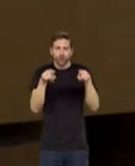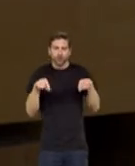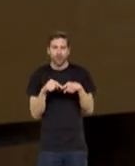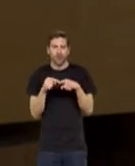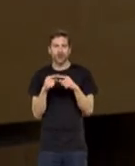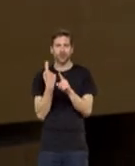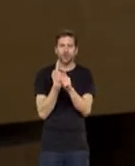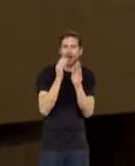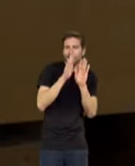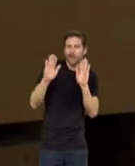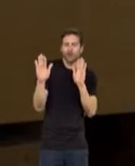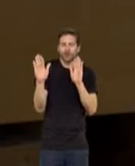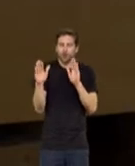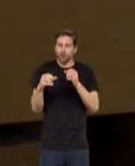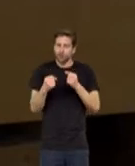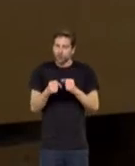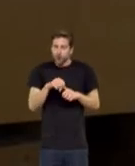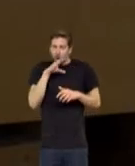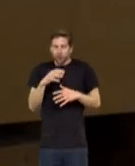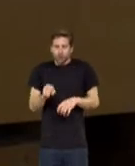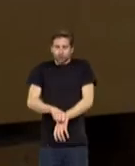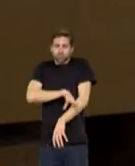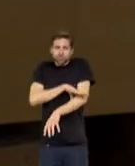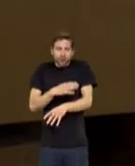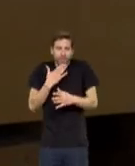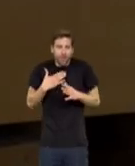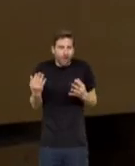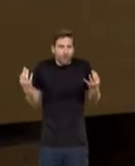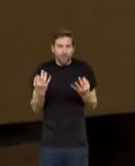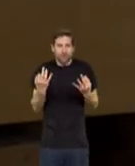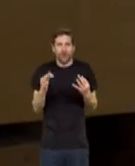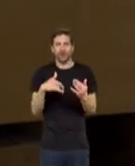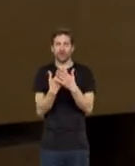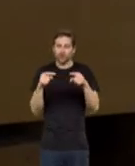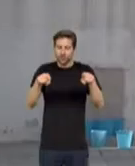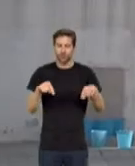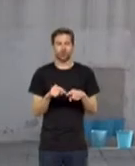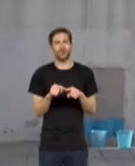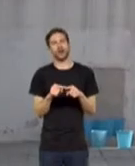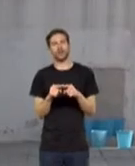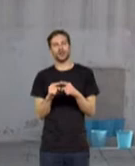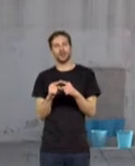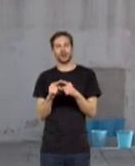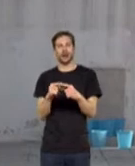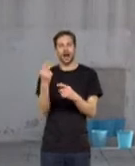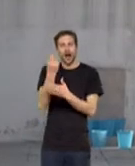experiência de alguma forma, acho que marcaram muito bem a instituição deste espaço como um espaço consagrado às artes visuais.